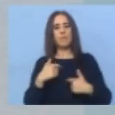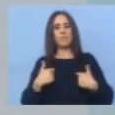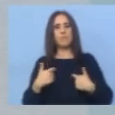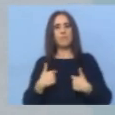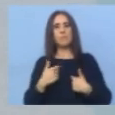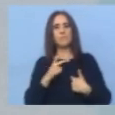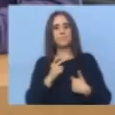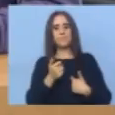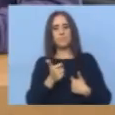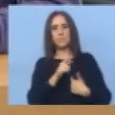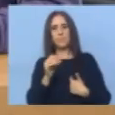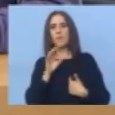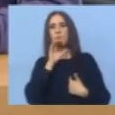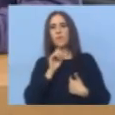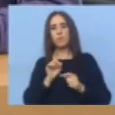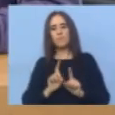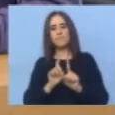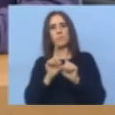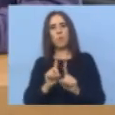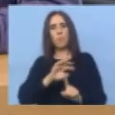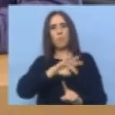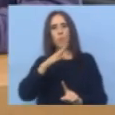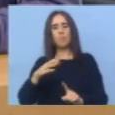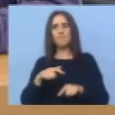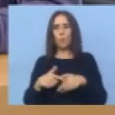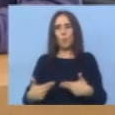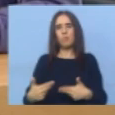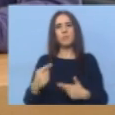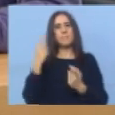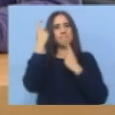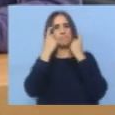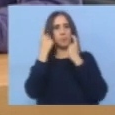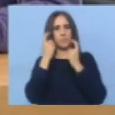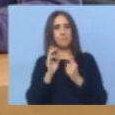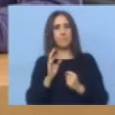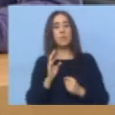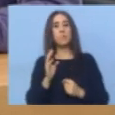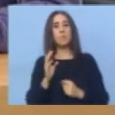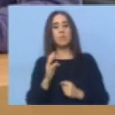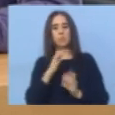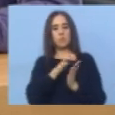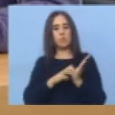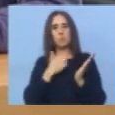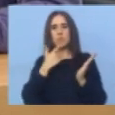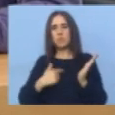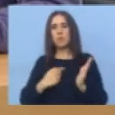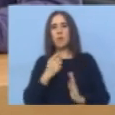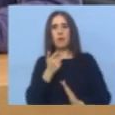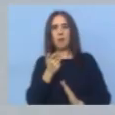filho, faz-me pensar um bocadinho também na nossa realidade de hoje. Diz o texto que Abraão não recusa nada a